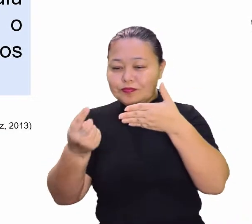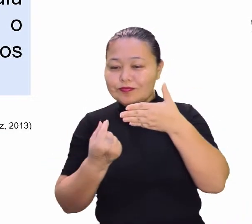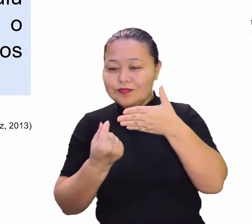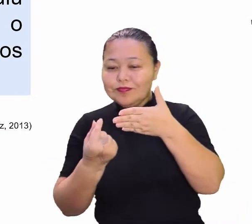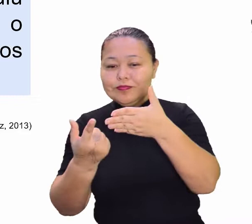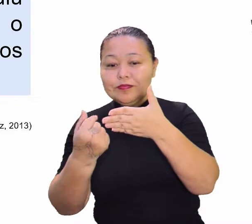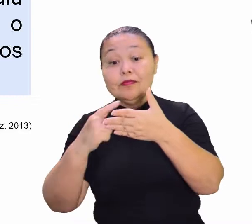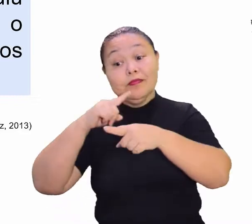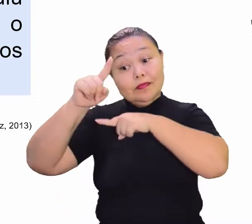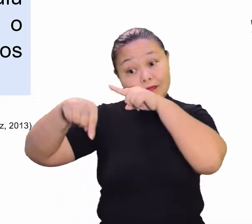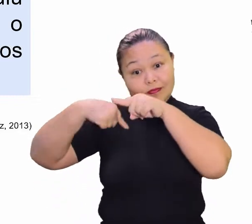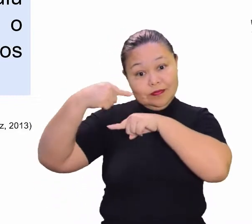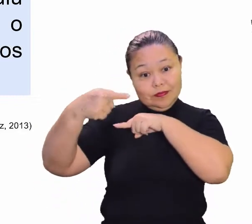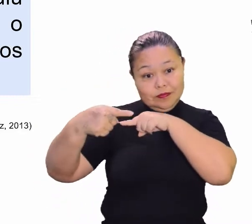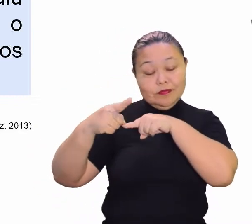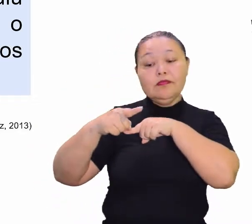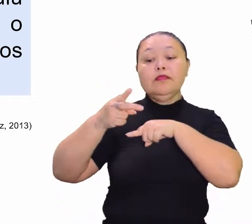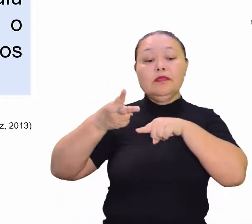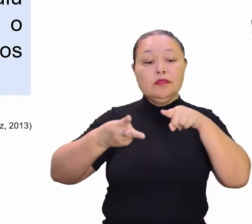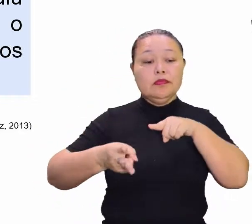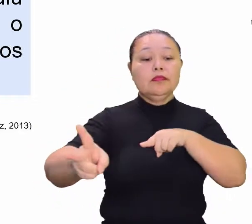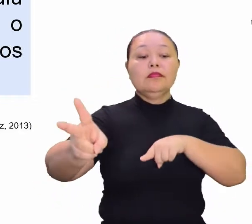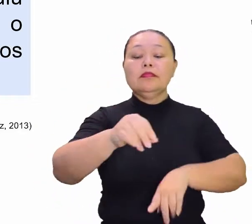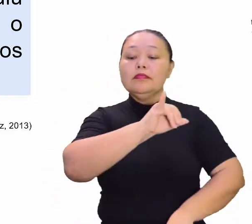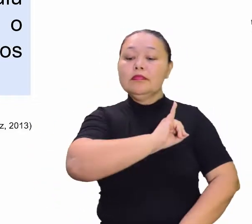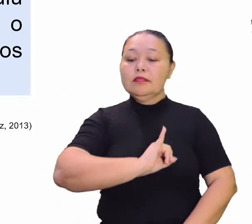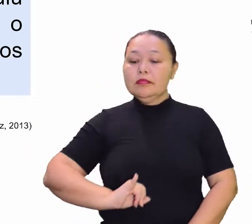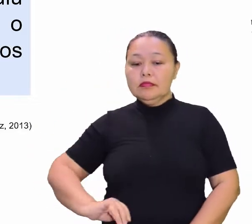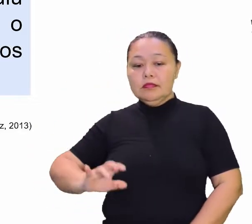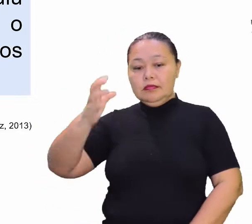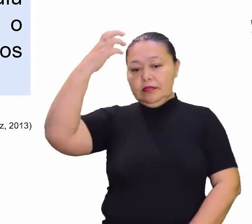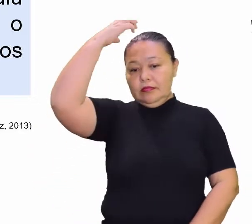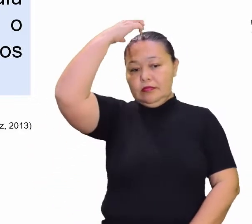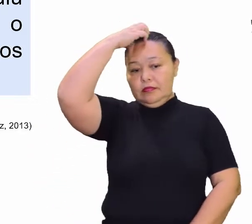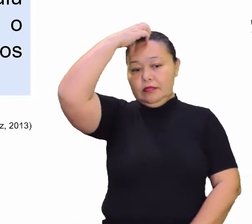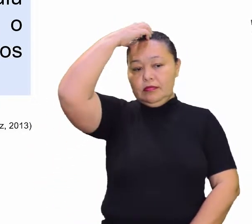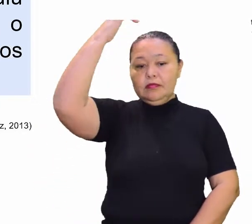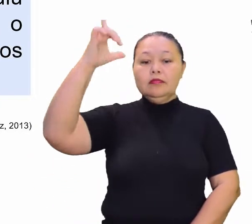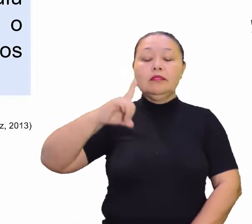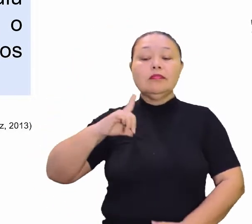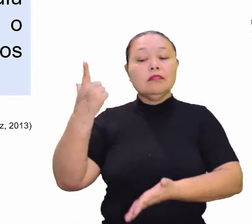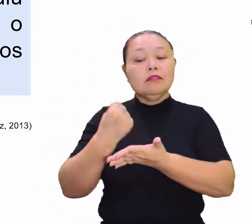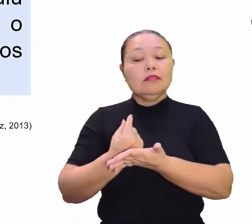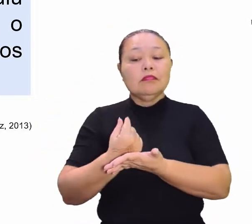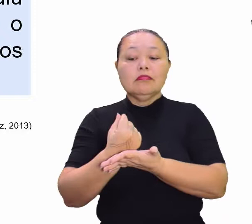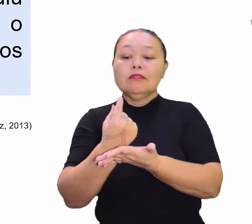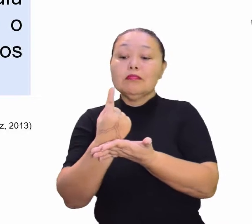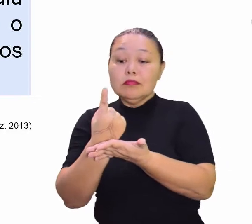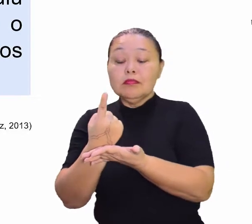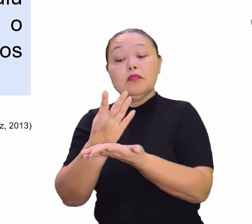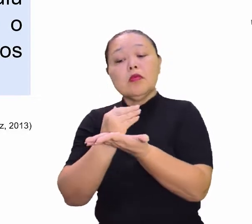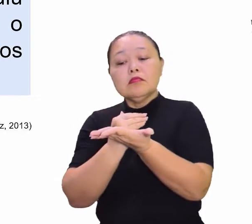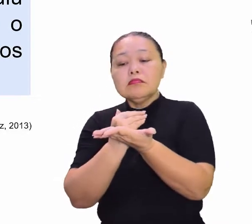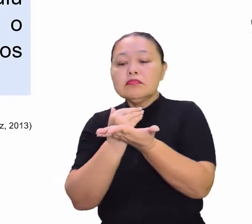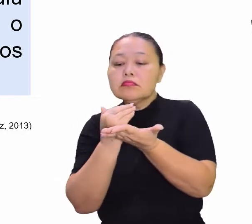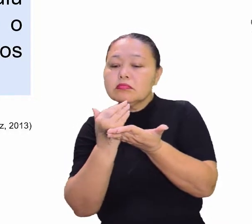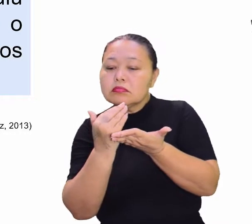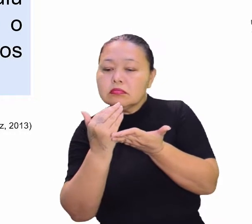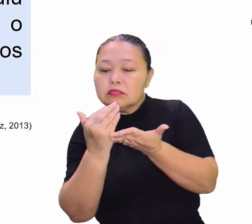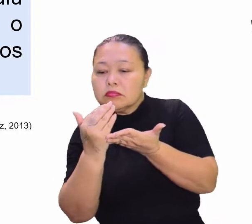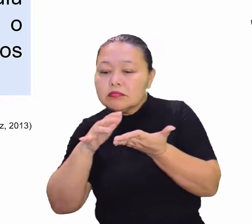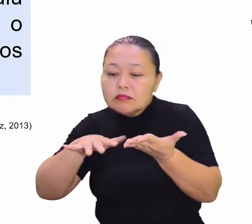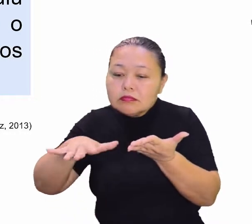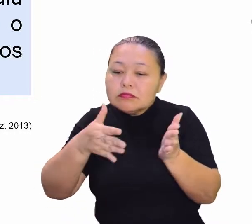o imperialismo no momento em que o capitalismo entrou em sua fase industrial, já no